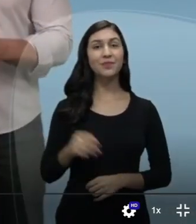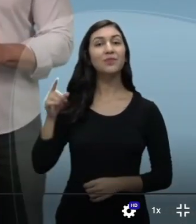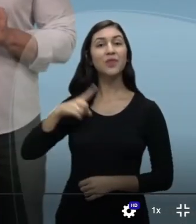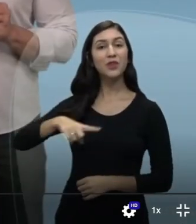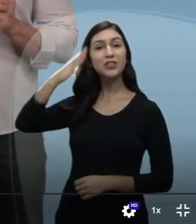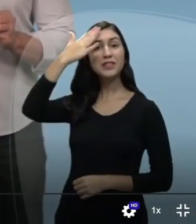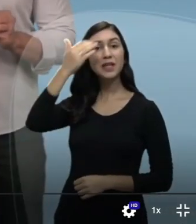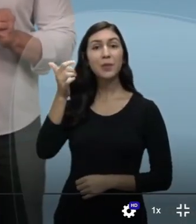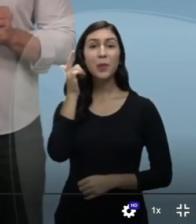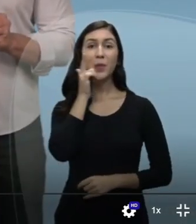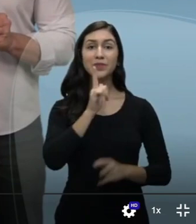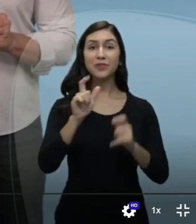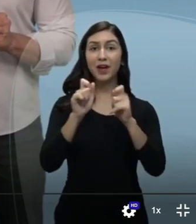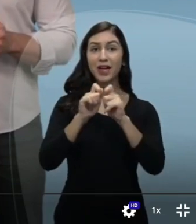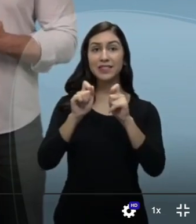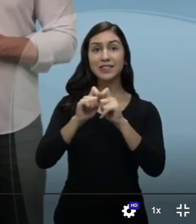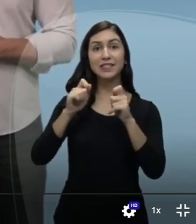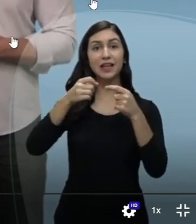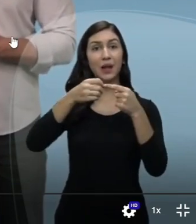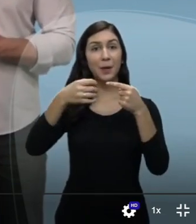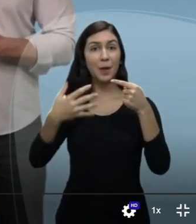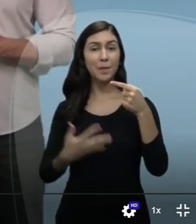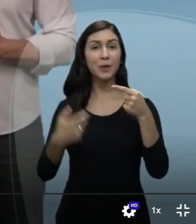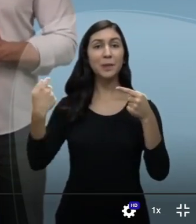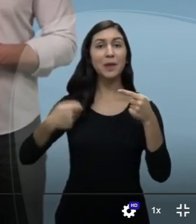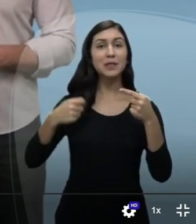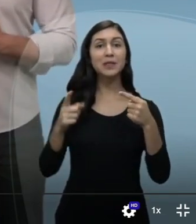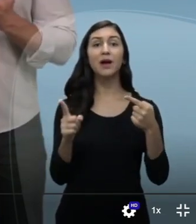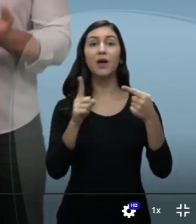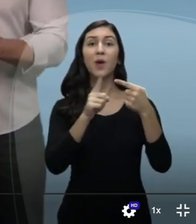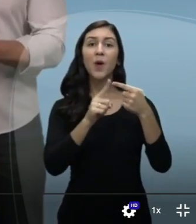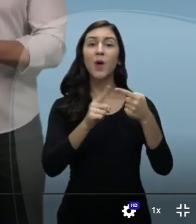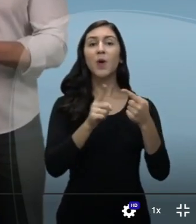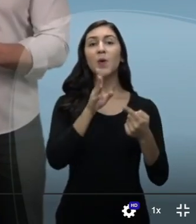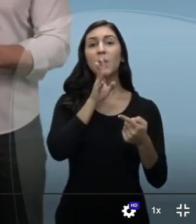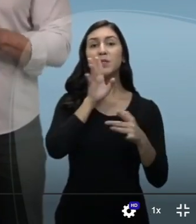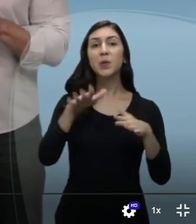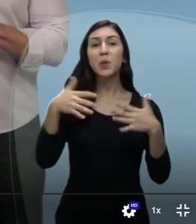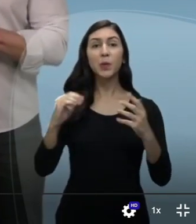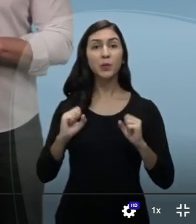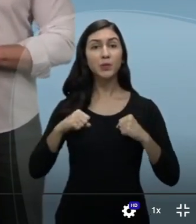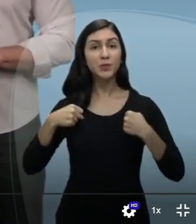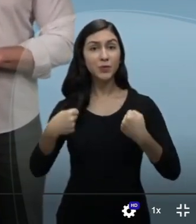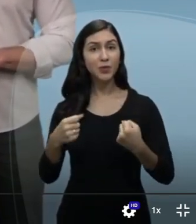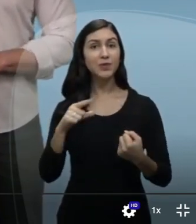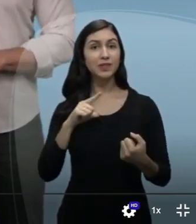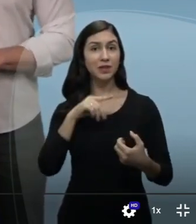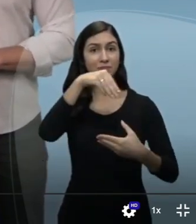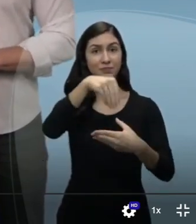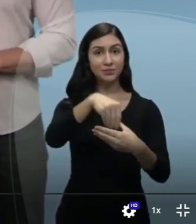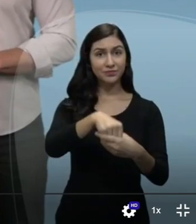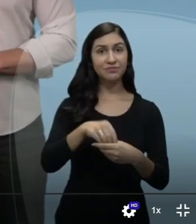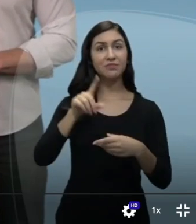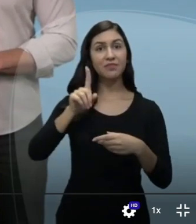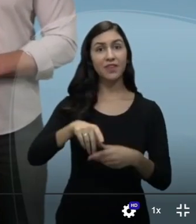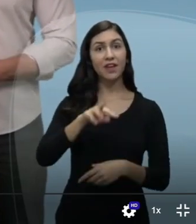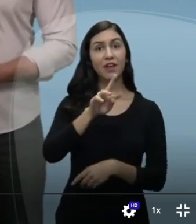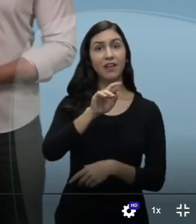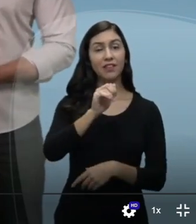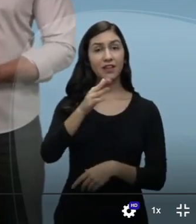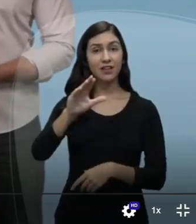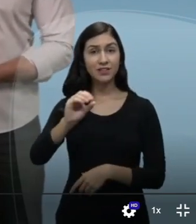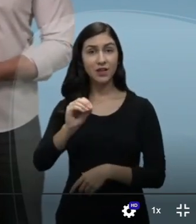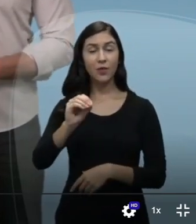Sabemos que para dimensionar um elemento, primeiro precisamos conhecer quais esforços atuam nele. Se são de tração,